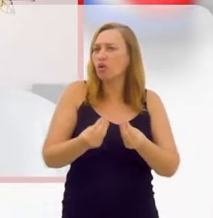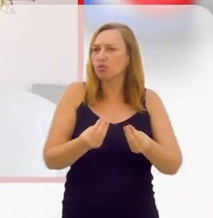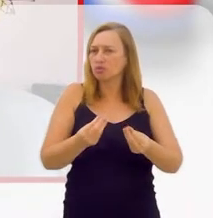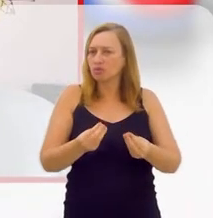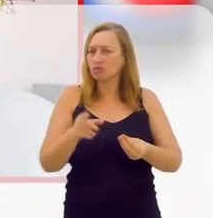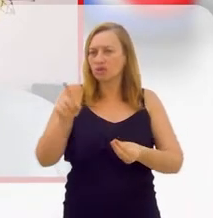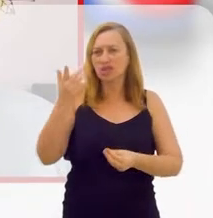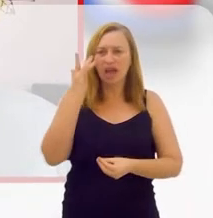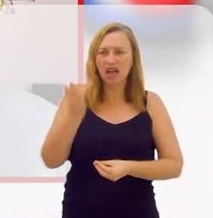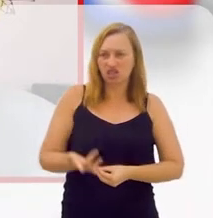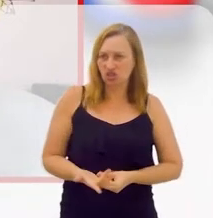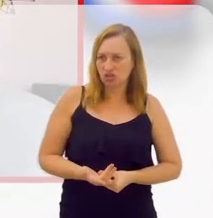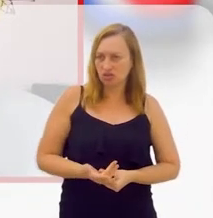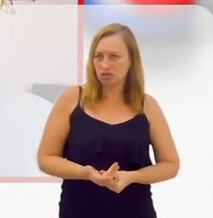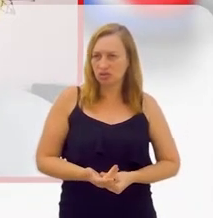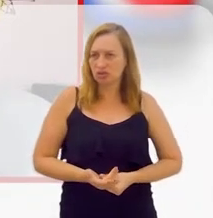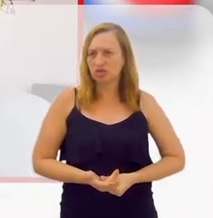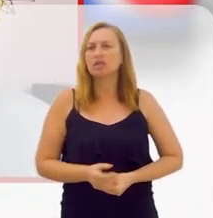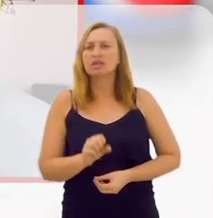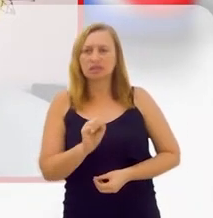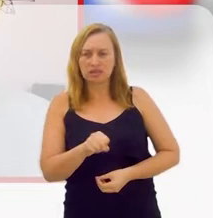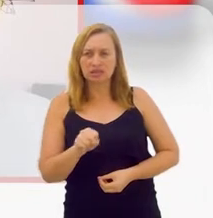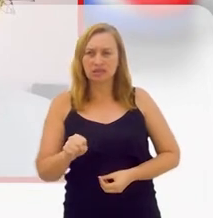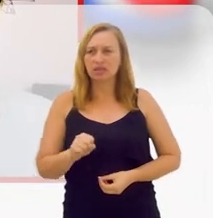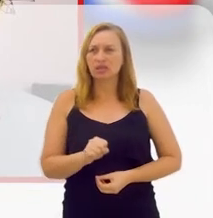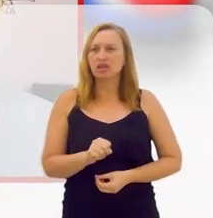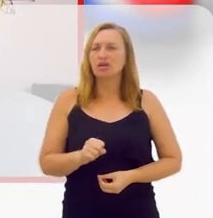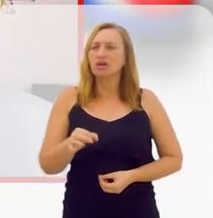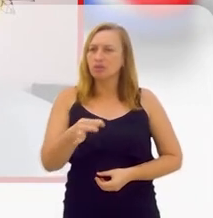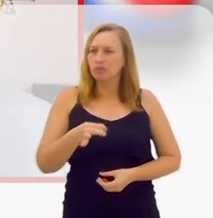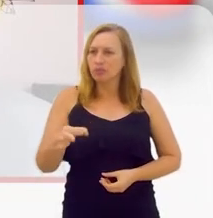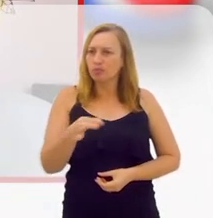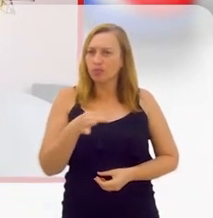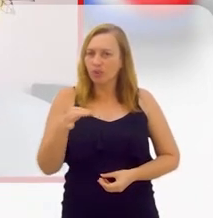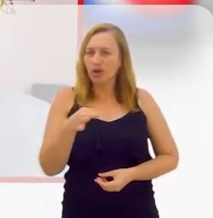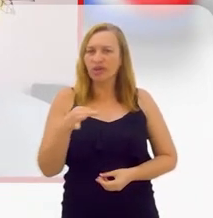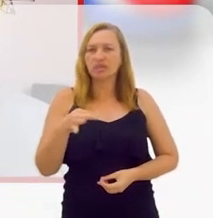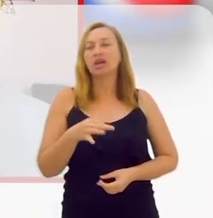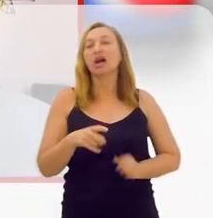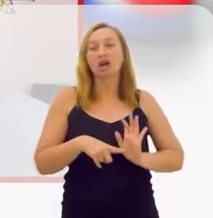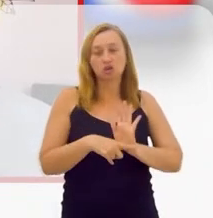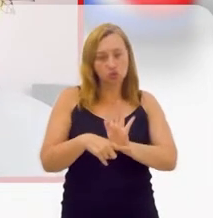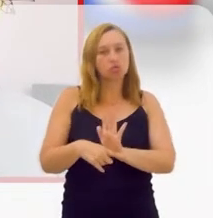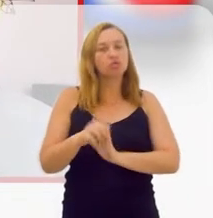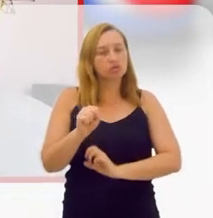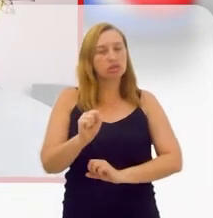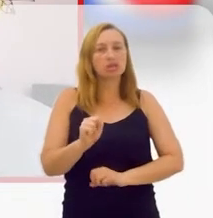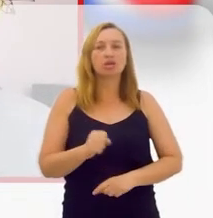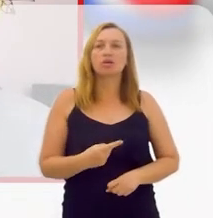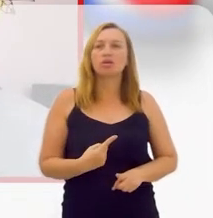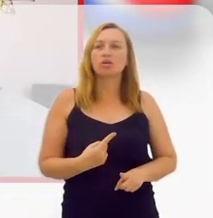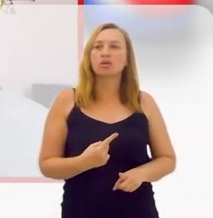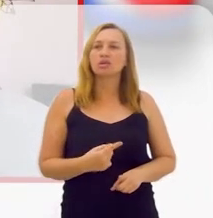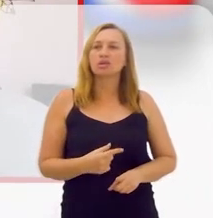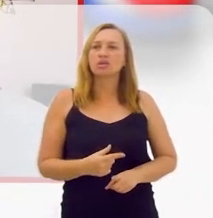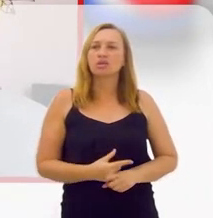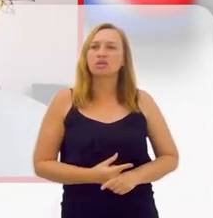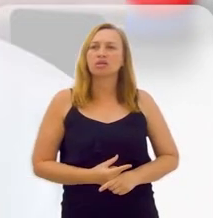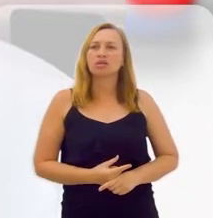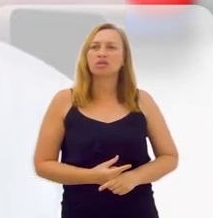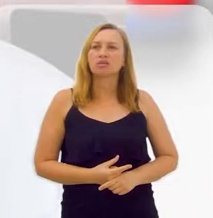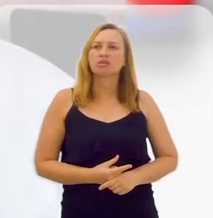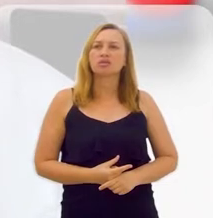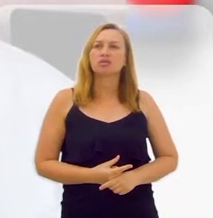de que forma você acha que Sim, ela colabora? a moeda ela ajuda sim, porque nós